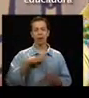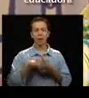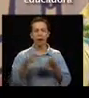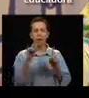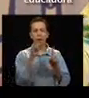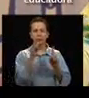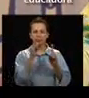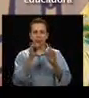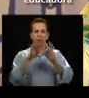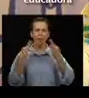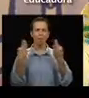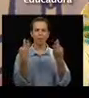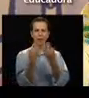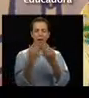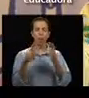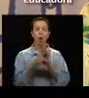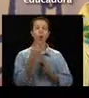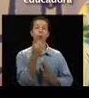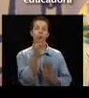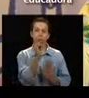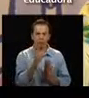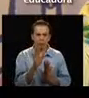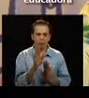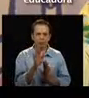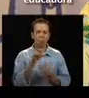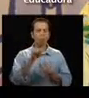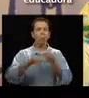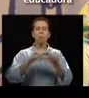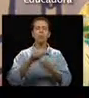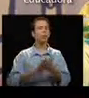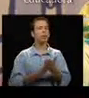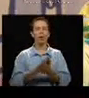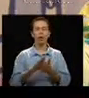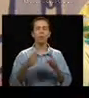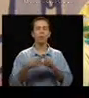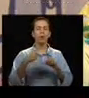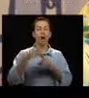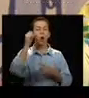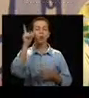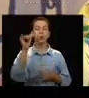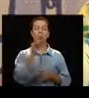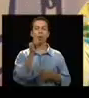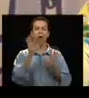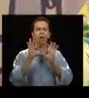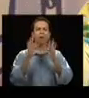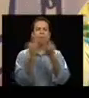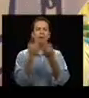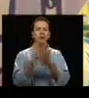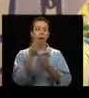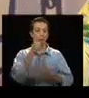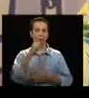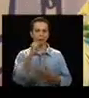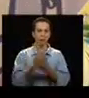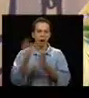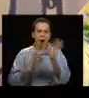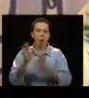a estrutura familiar na questão da comida, por exemplo, do universo, né? Da cultura, nós tínhamos tudo. Todo